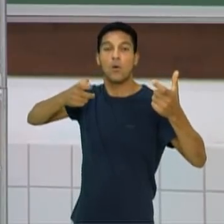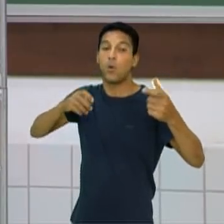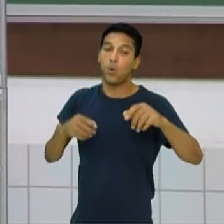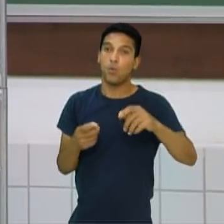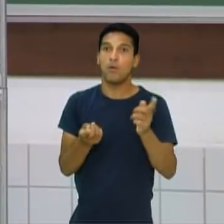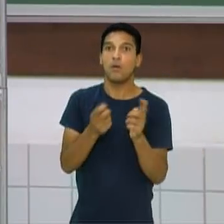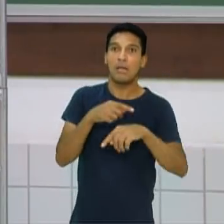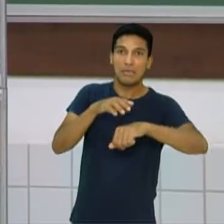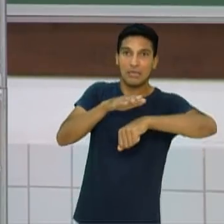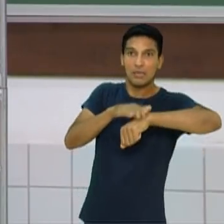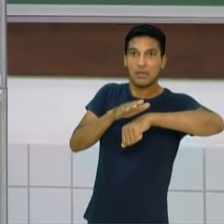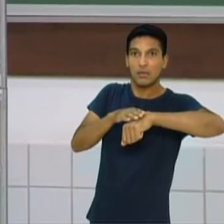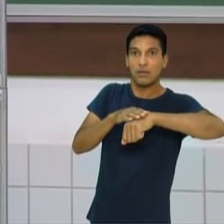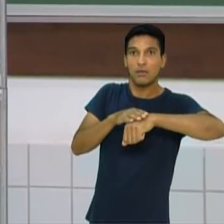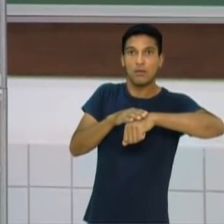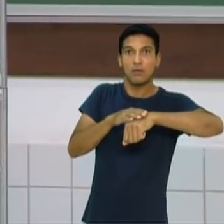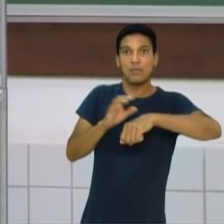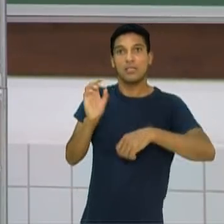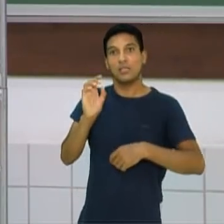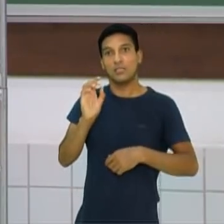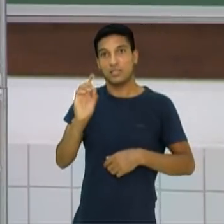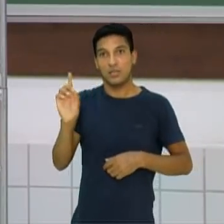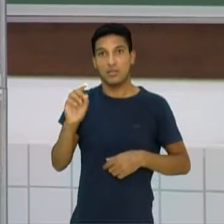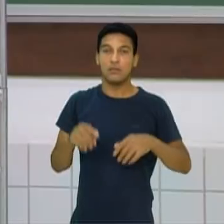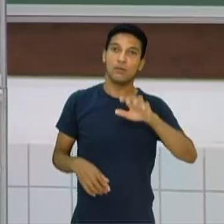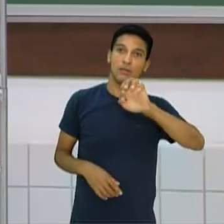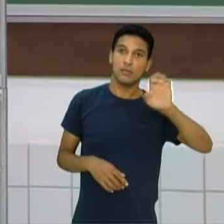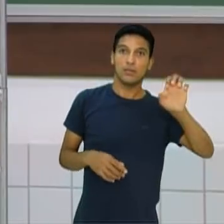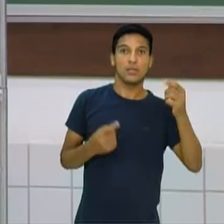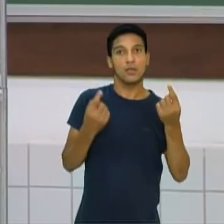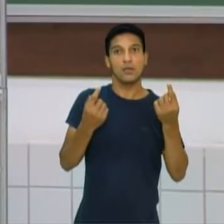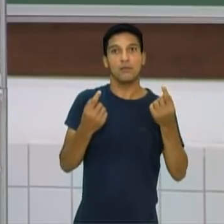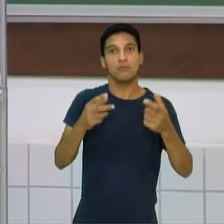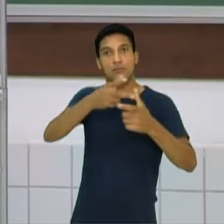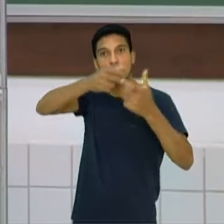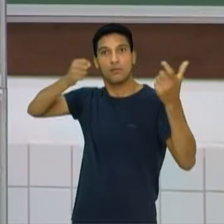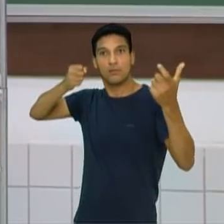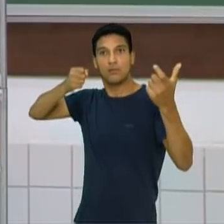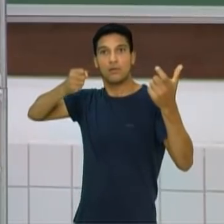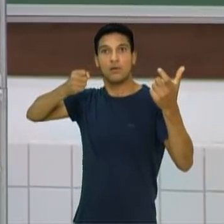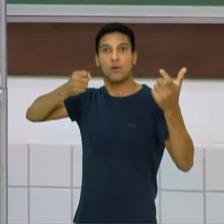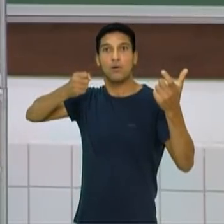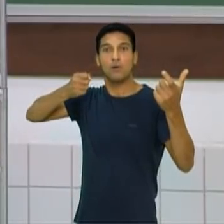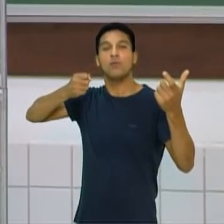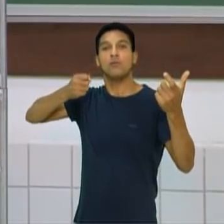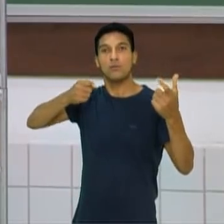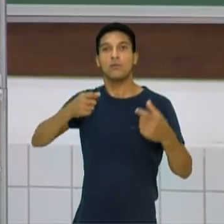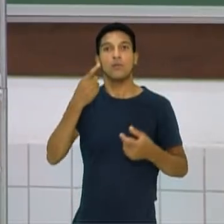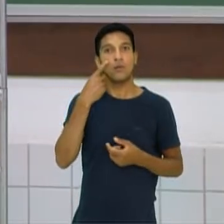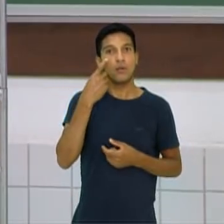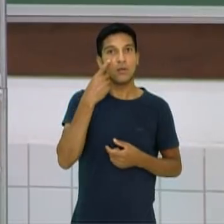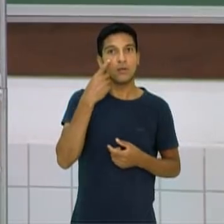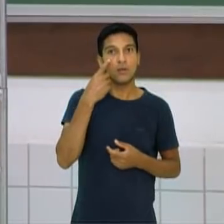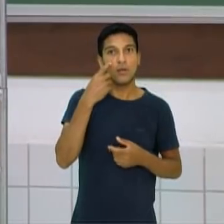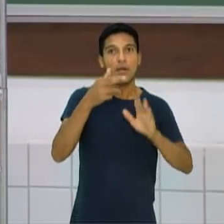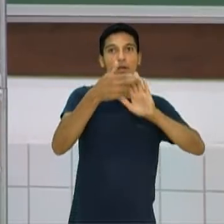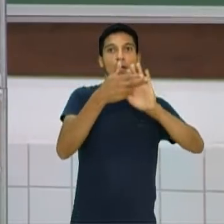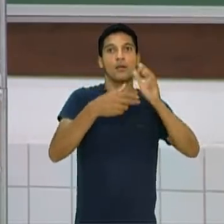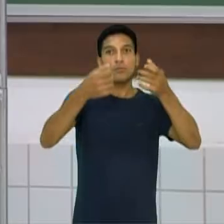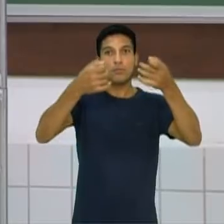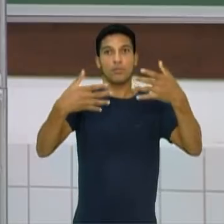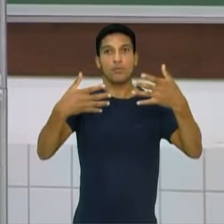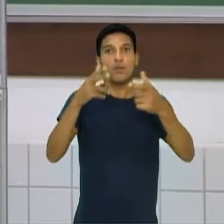eu descubro se eu sou destro ou se eu sou canhoto, ok? Então, esses vídeos vale sempre a pena